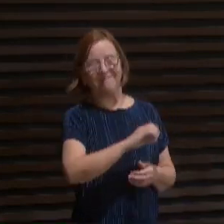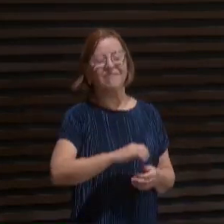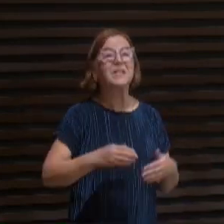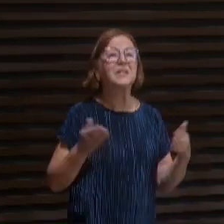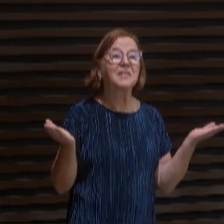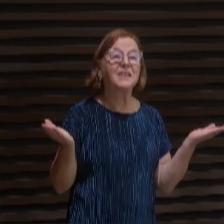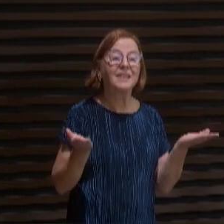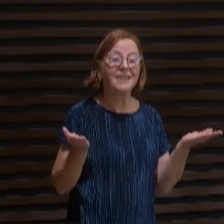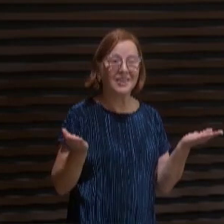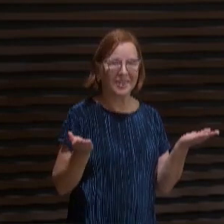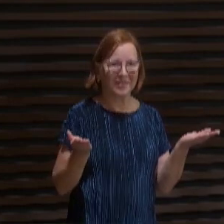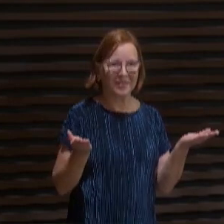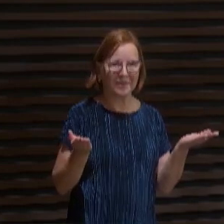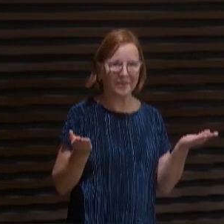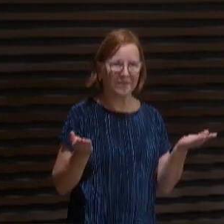agora?